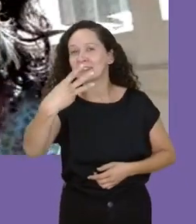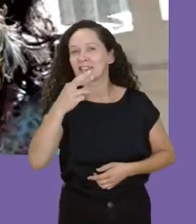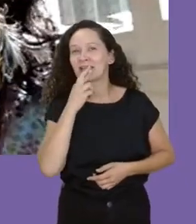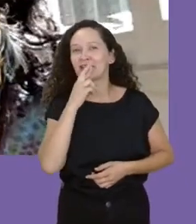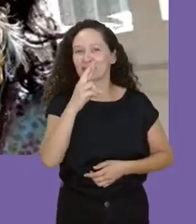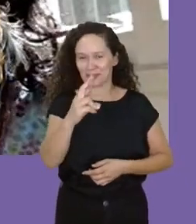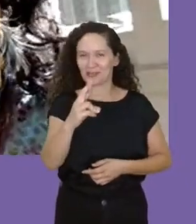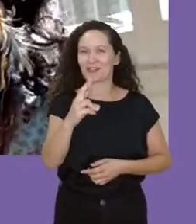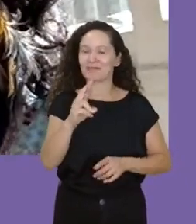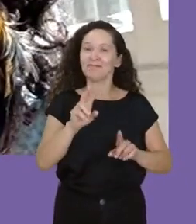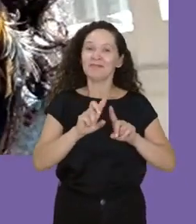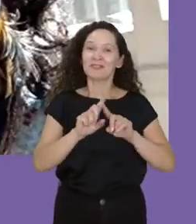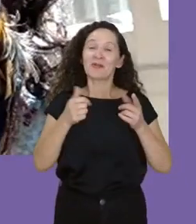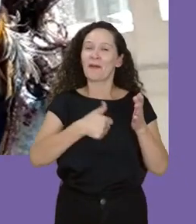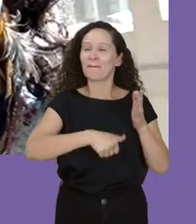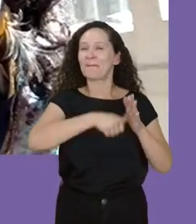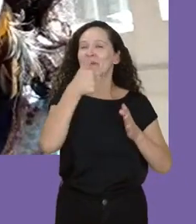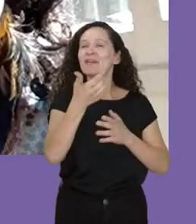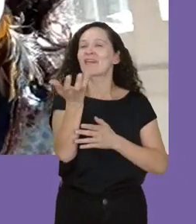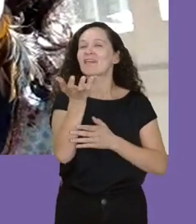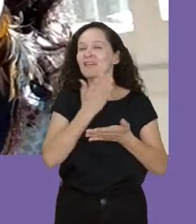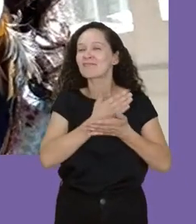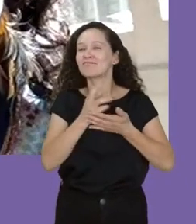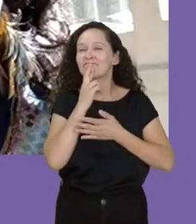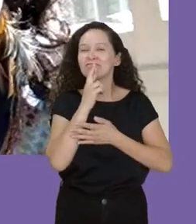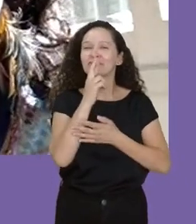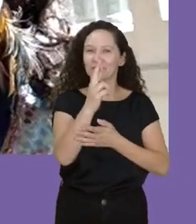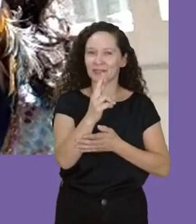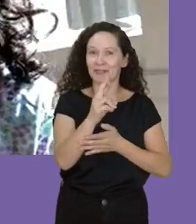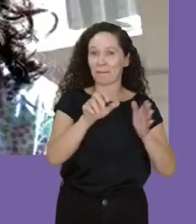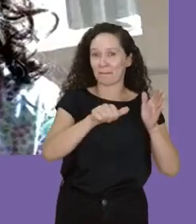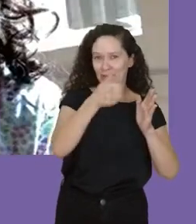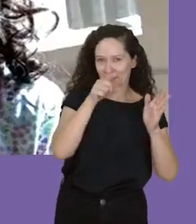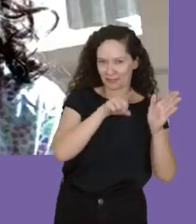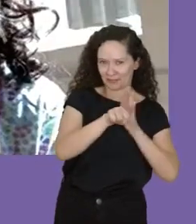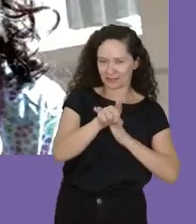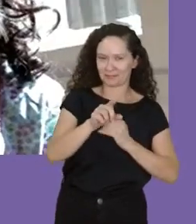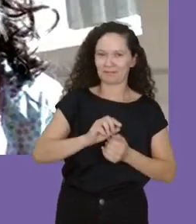acabou não combinando, não sei quem é que quer começar respondendo a essa.